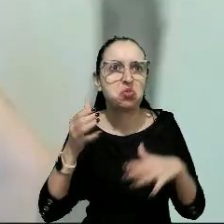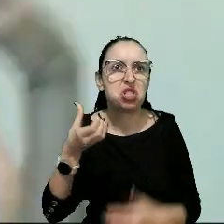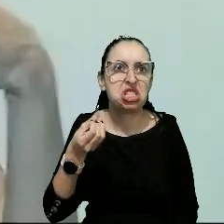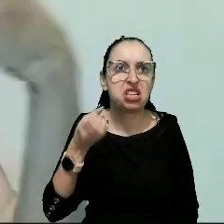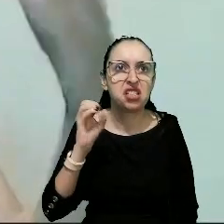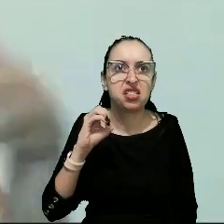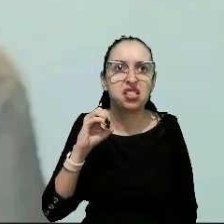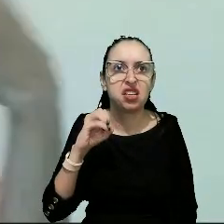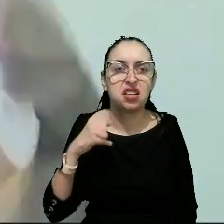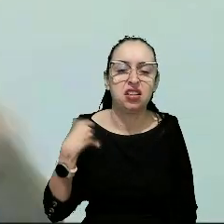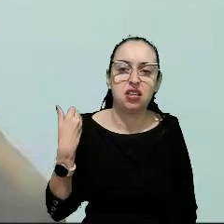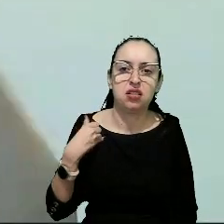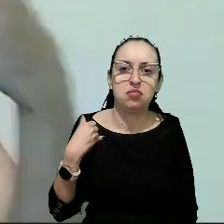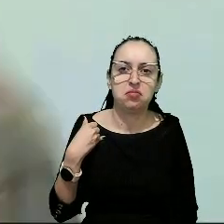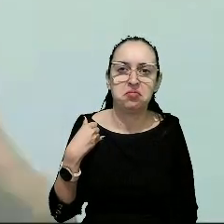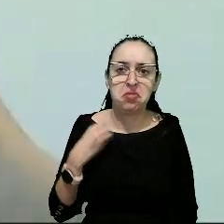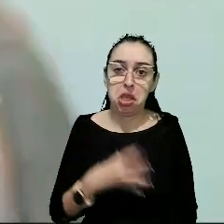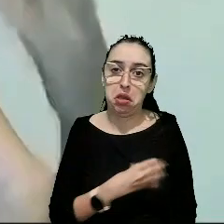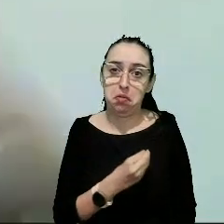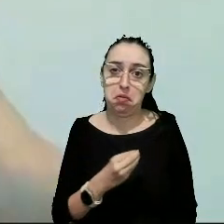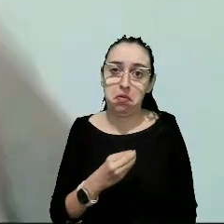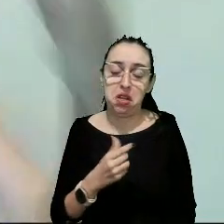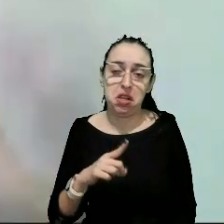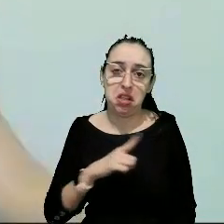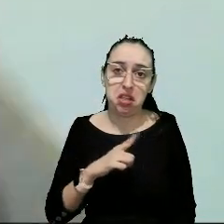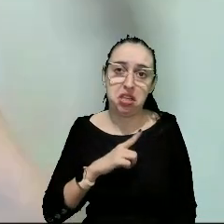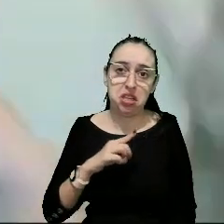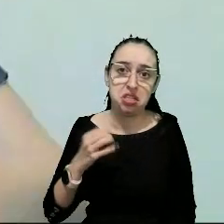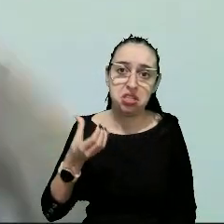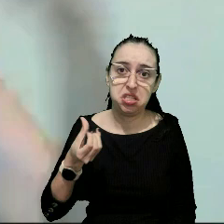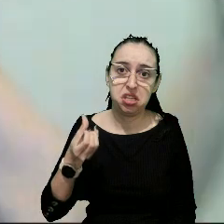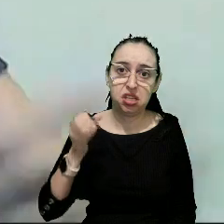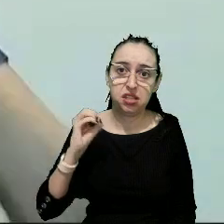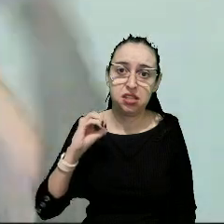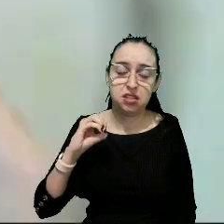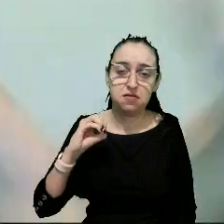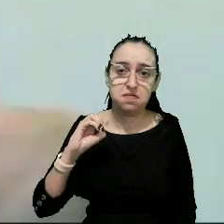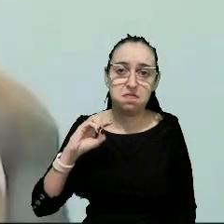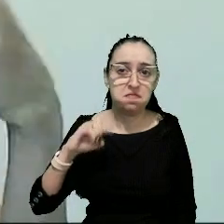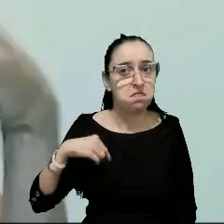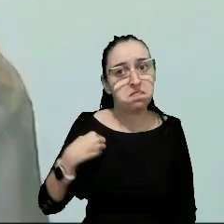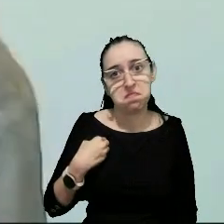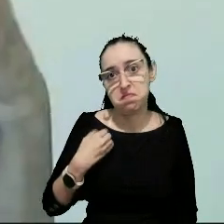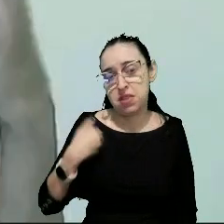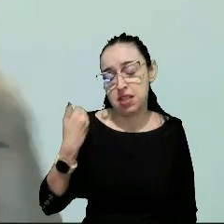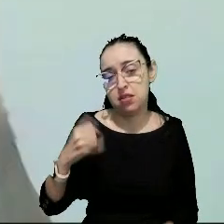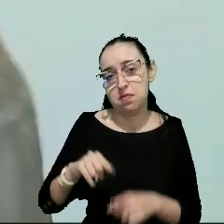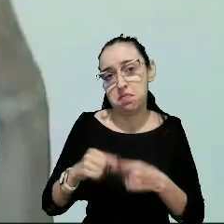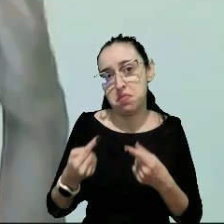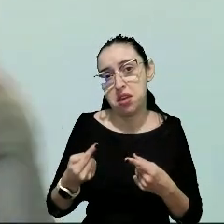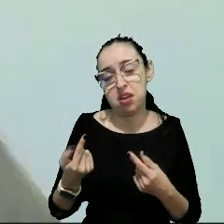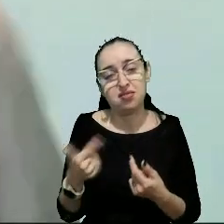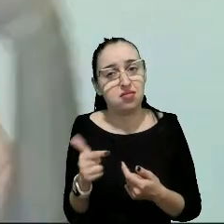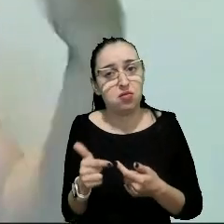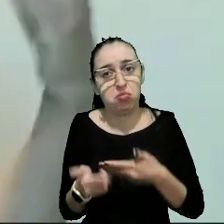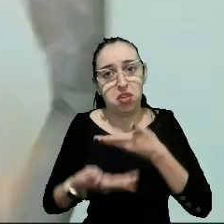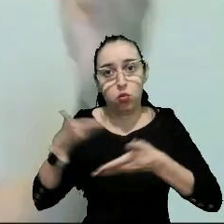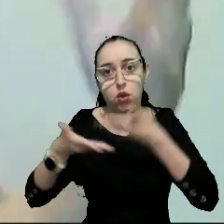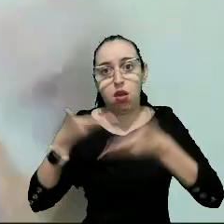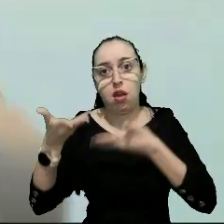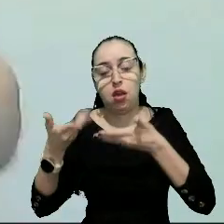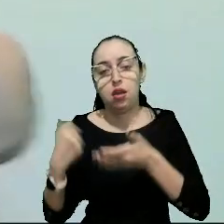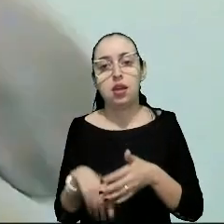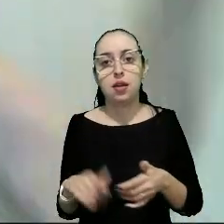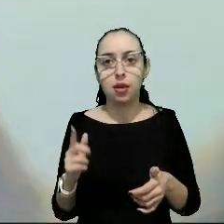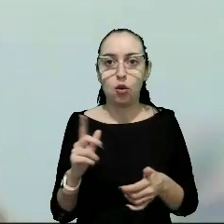60, porque minhas filhas têm 60 e não têm o mesmo ritmo, o mesmo pique, a mesma. O apelido dela é Nalva Furacão,